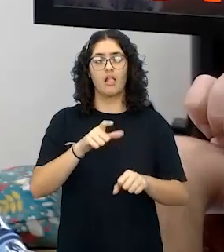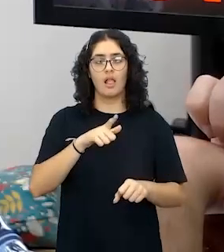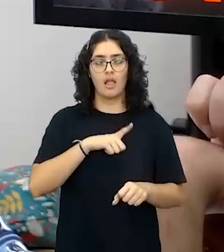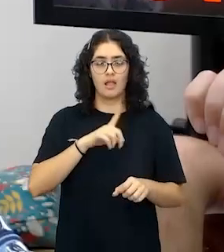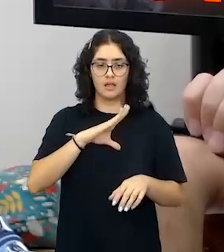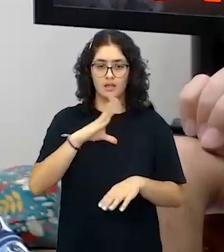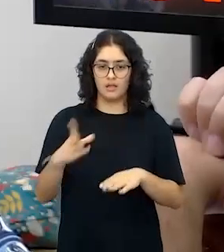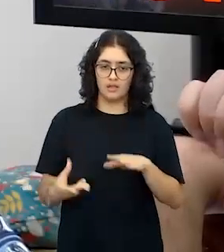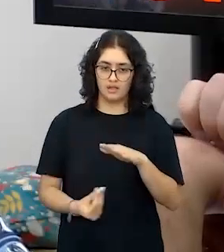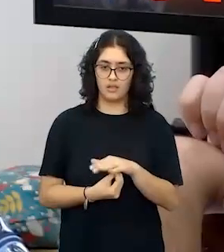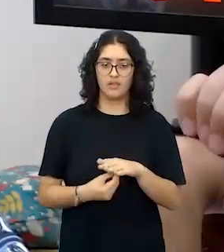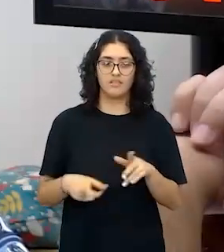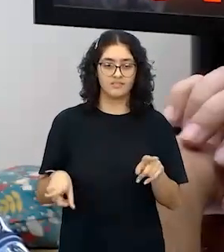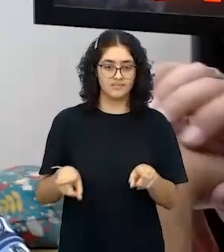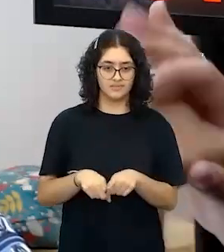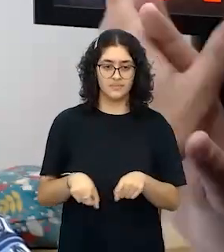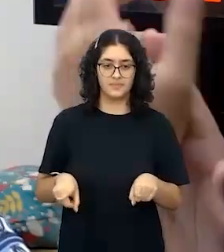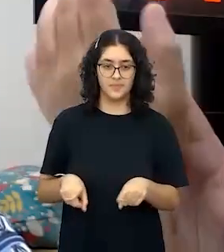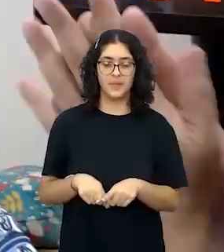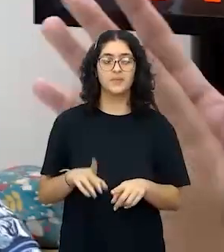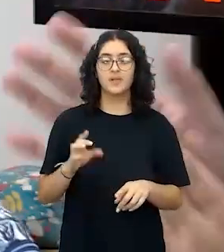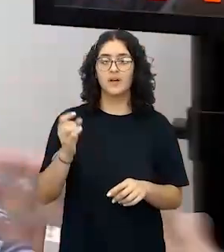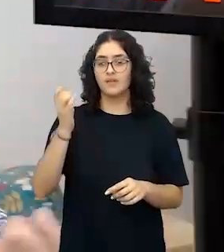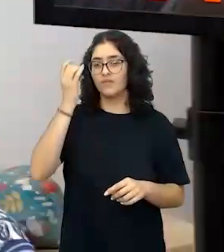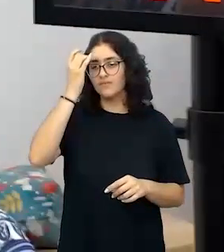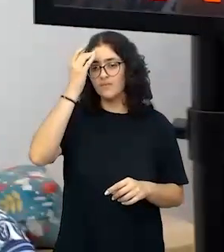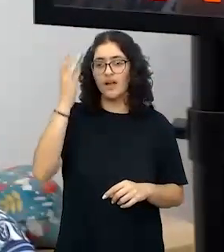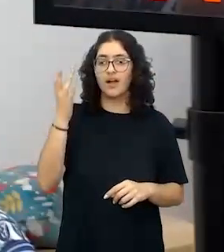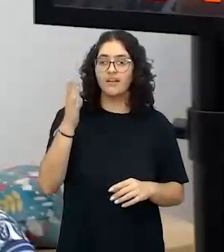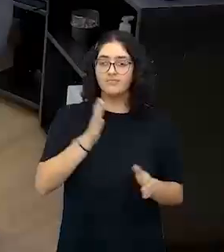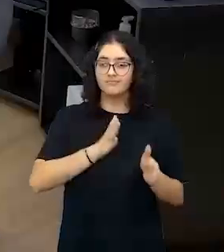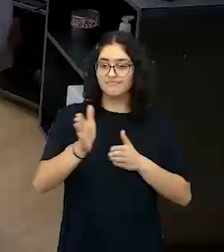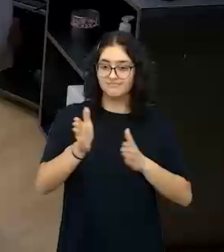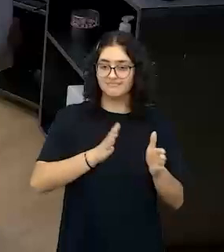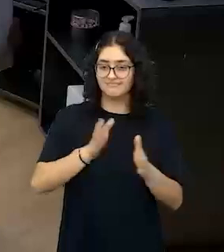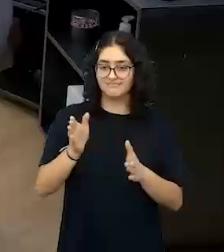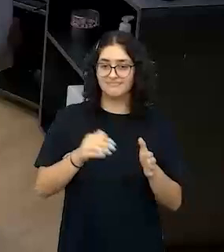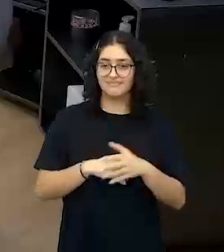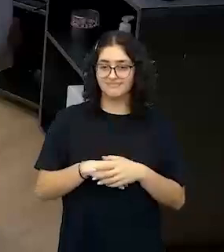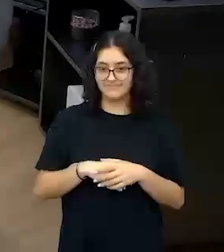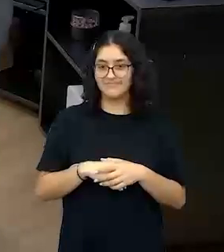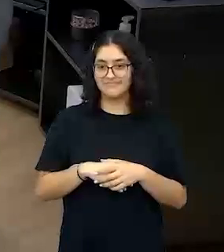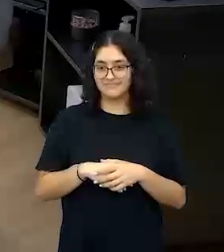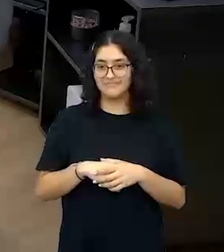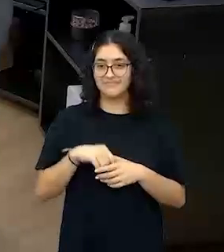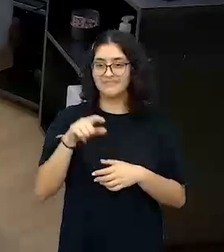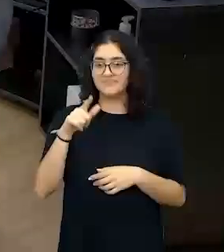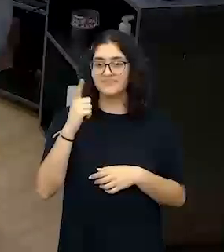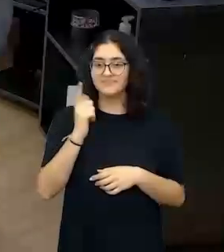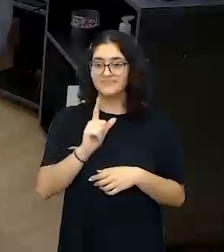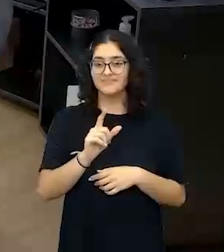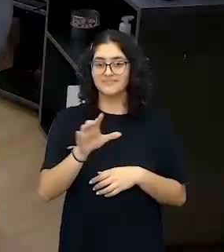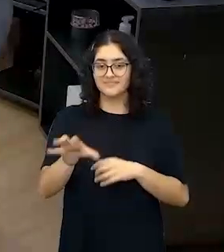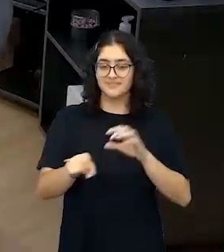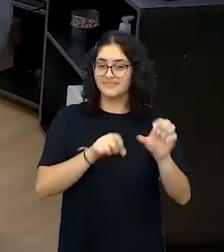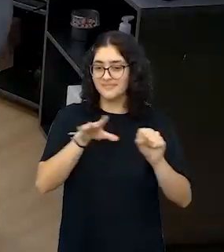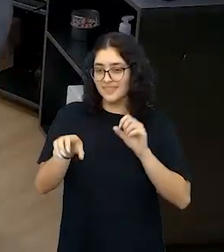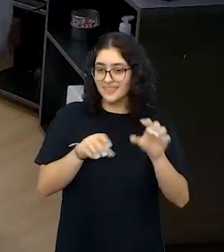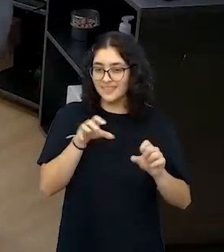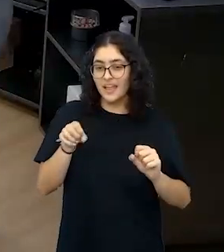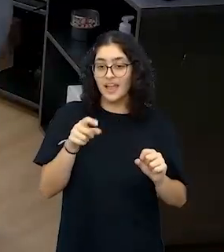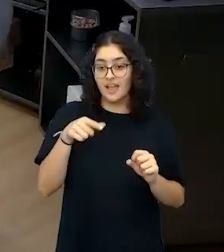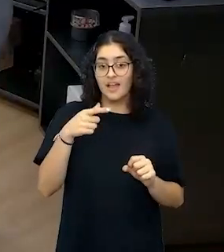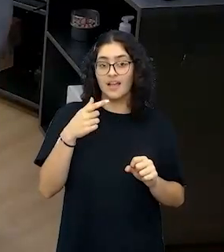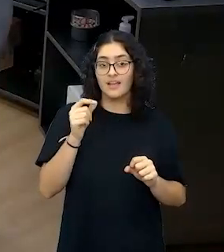os QR Isso, codes. isso. Só para facilitar, né, gente? Quanto pra mais fazer. lugar for fácil para você pegar e pegar informação, Ampla tá divulgação ótimo.